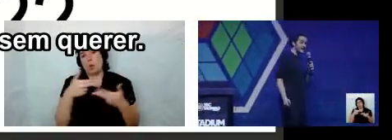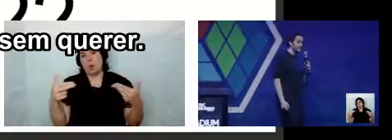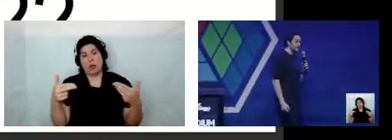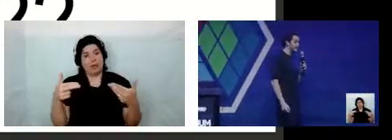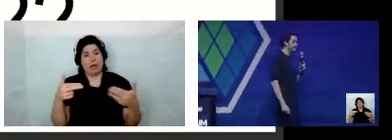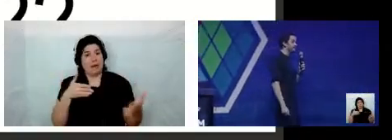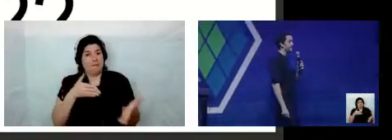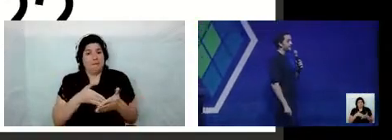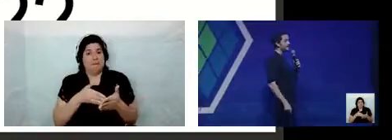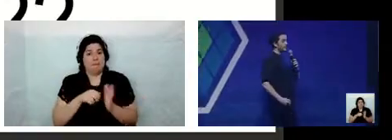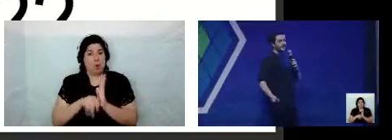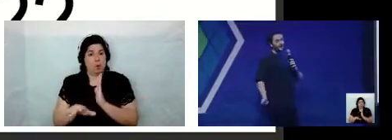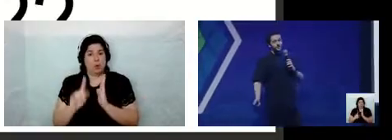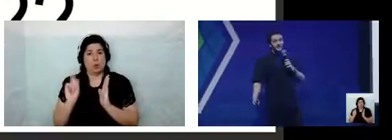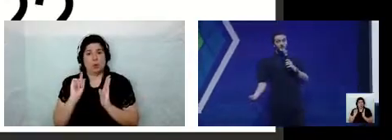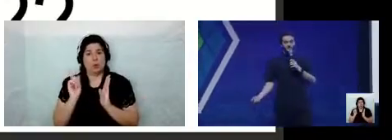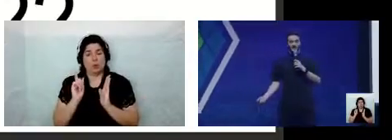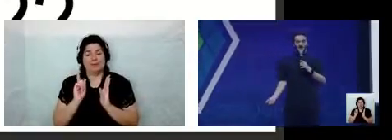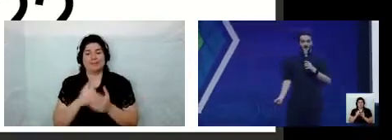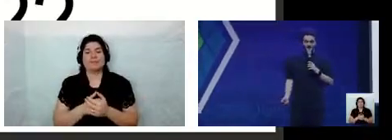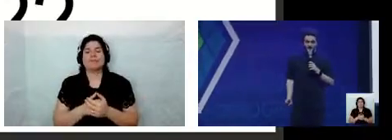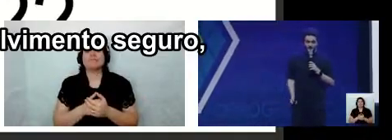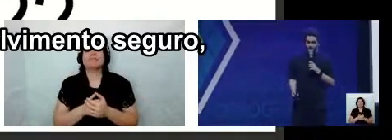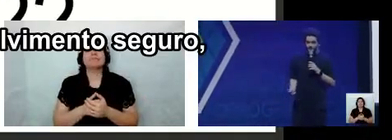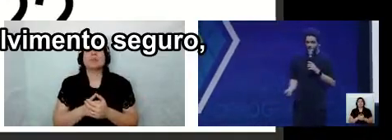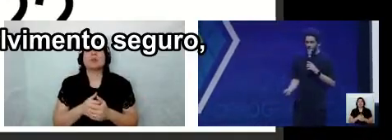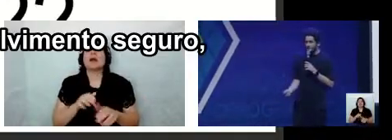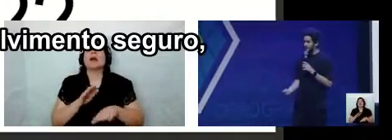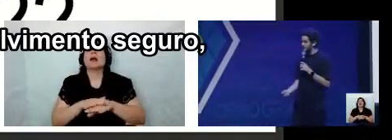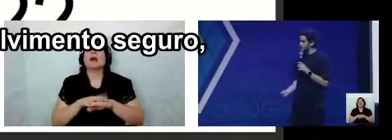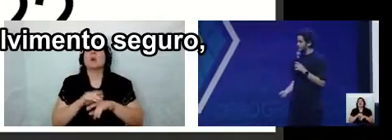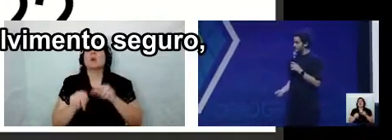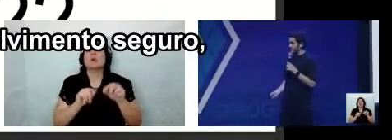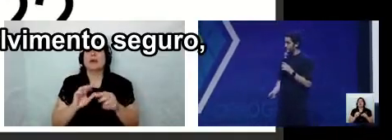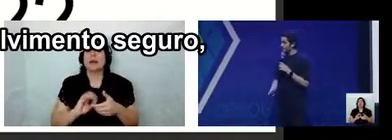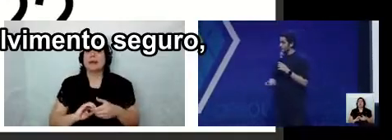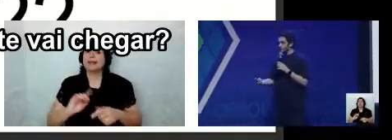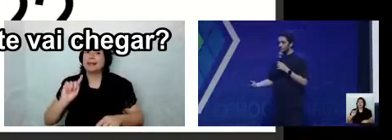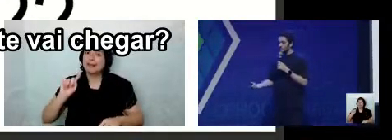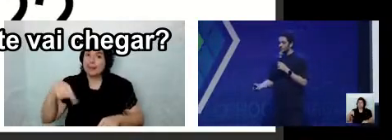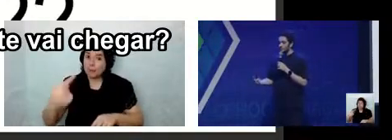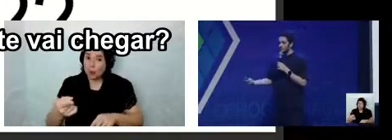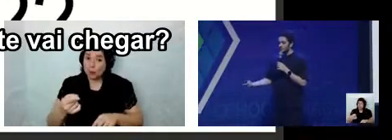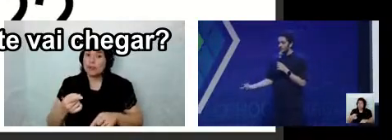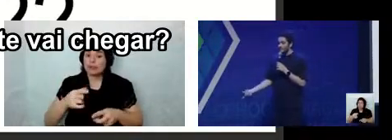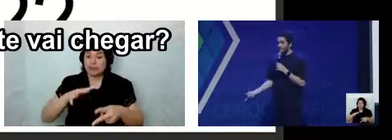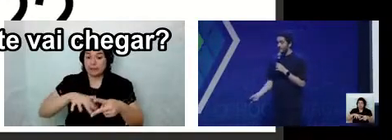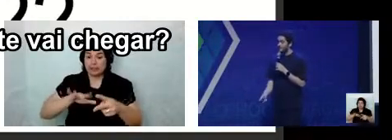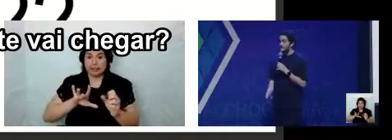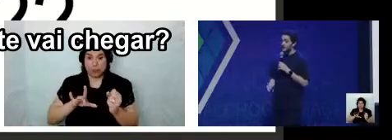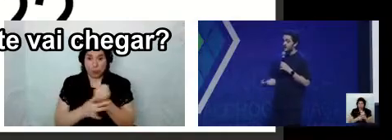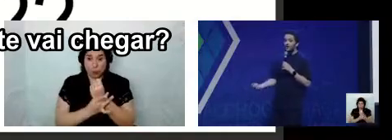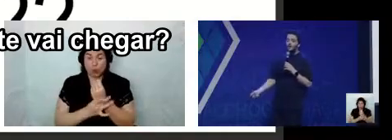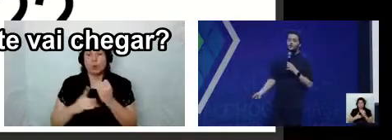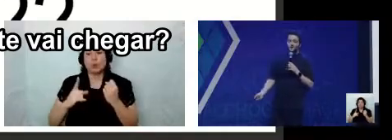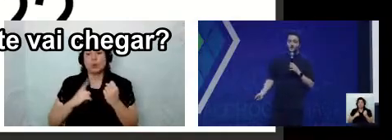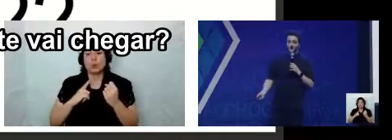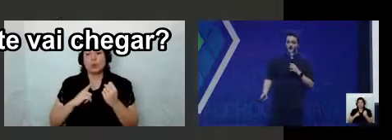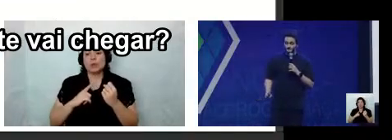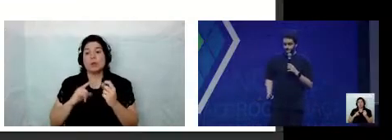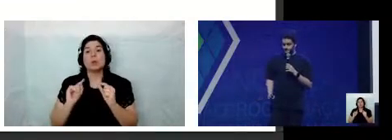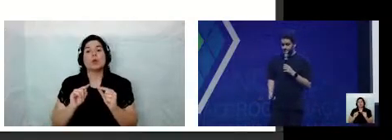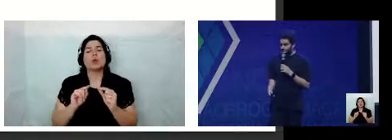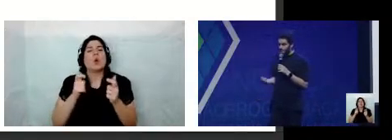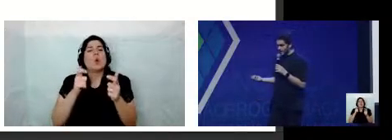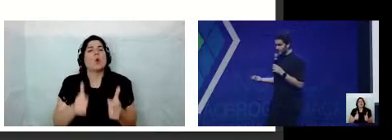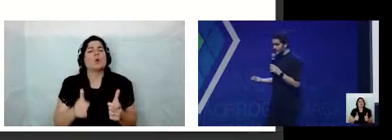sem querer, né? E como é que, o que, que a gente faz? Né? Então, depois dessa etapa do desenvolvimento seguro, do ciclo de DevSecOps, onde a gente vai